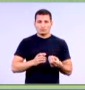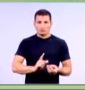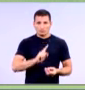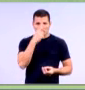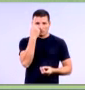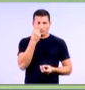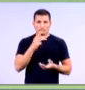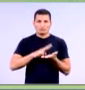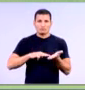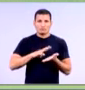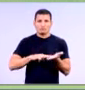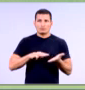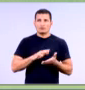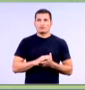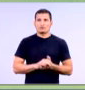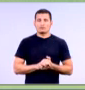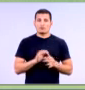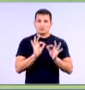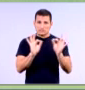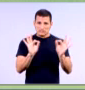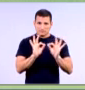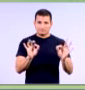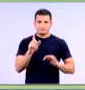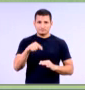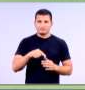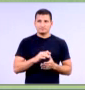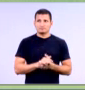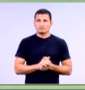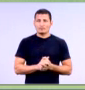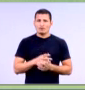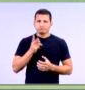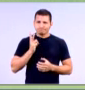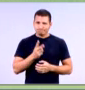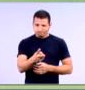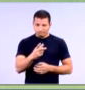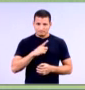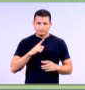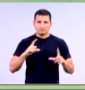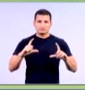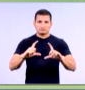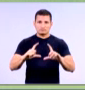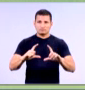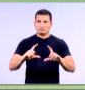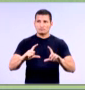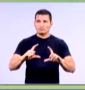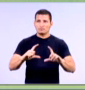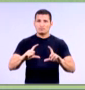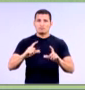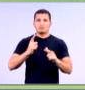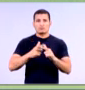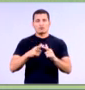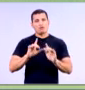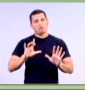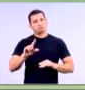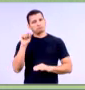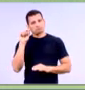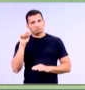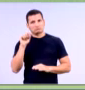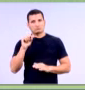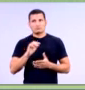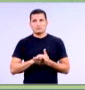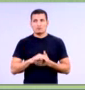método, tá? A sintaxe é o seguinte, toda vez que tiver um colchete é porque ele é opcional. Então